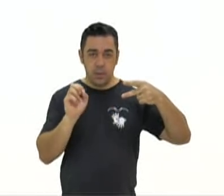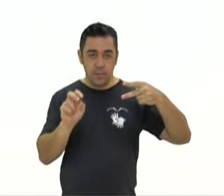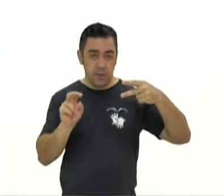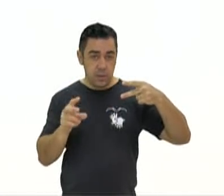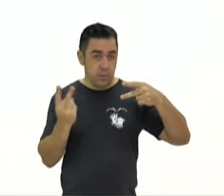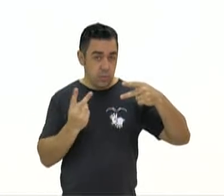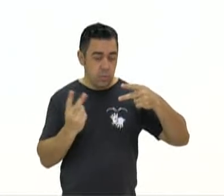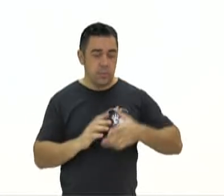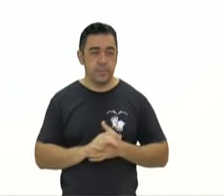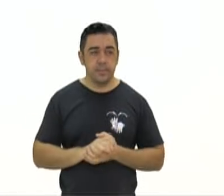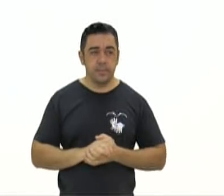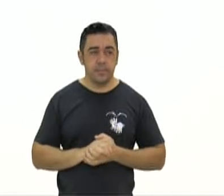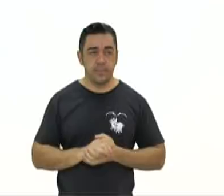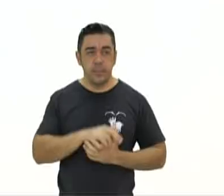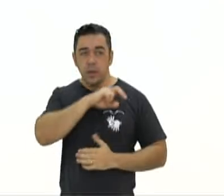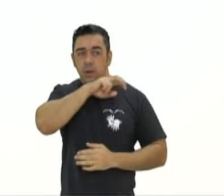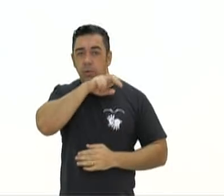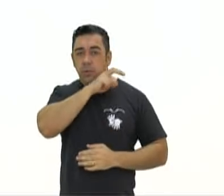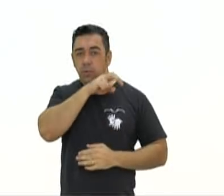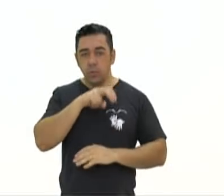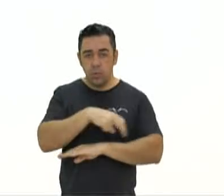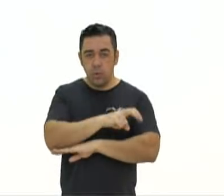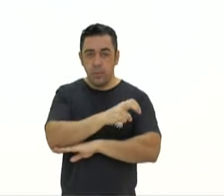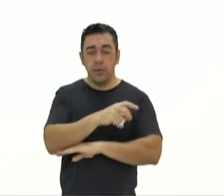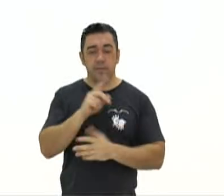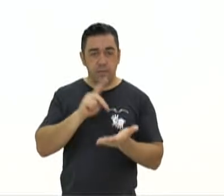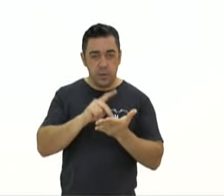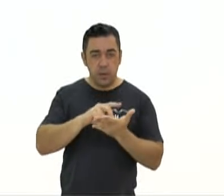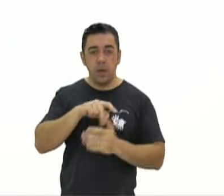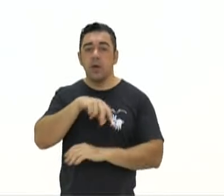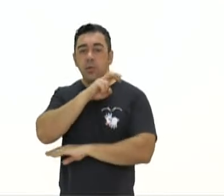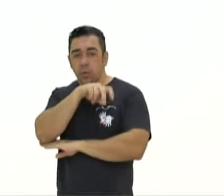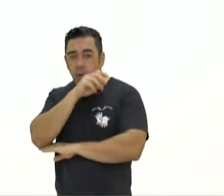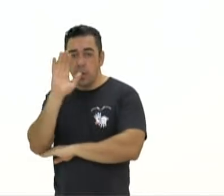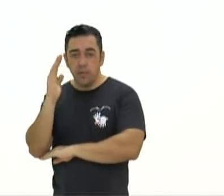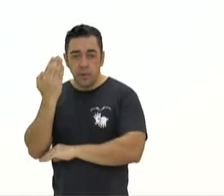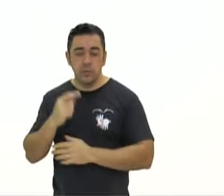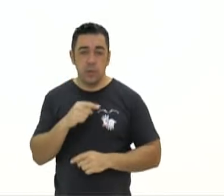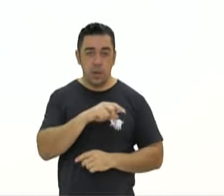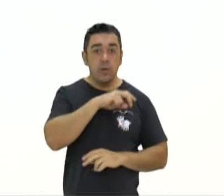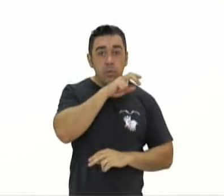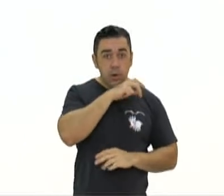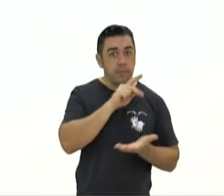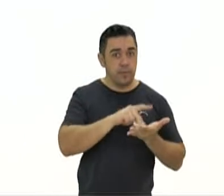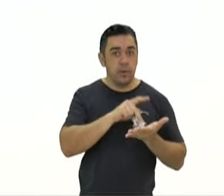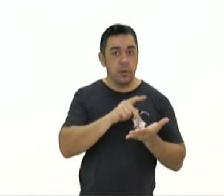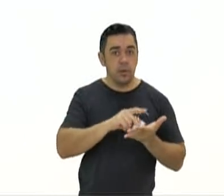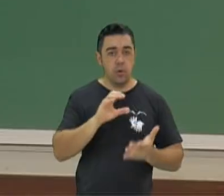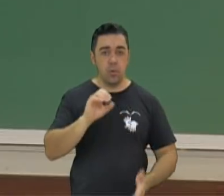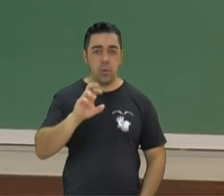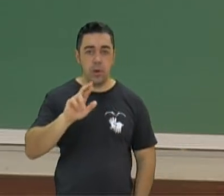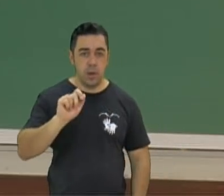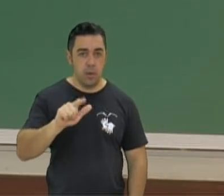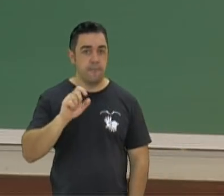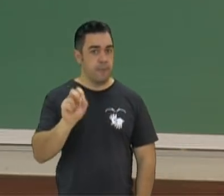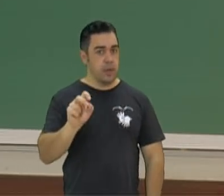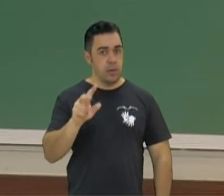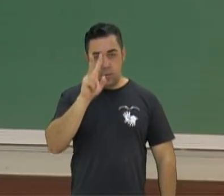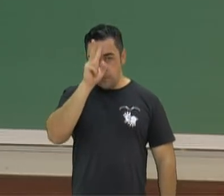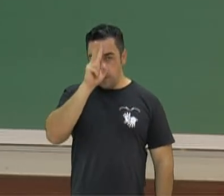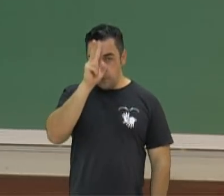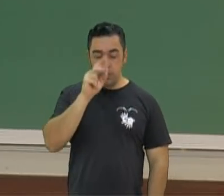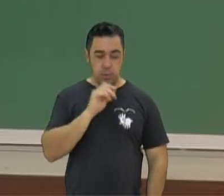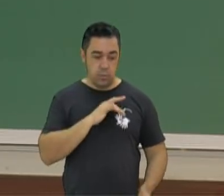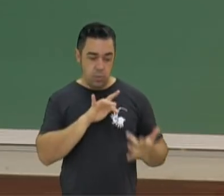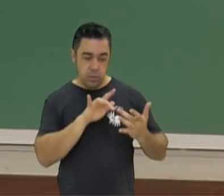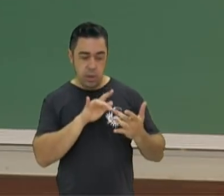duas são tóxicas. E no caso da coral verdadeira e falsa coral, a coral verdadeira tem um veneno muito forte, né? Então, se um animal tem contato com